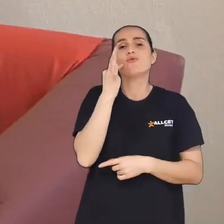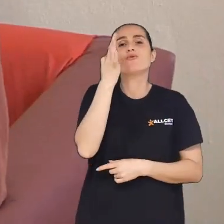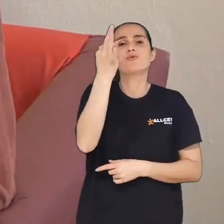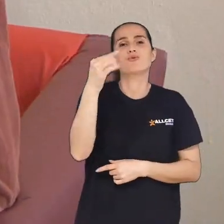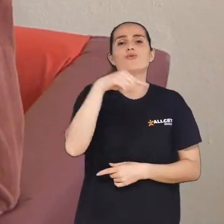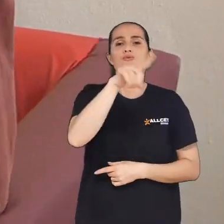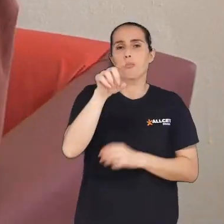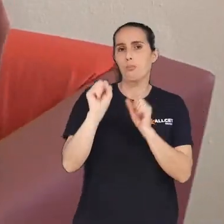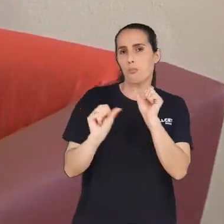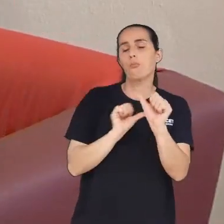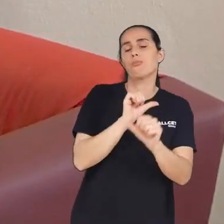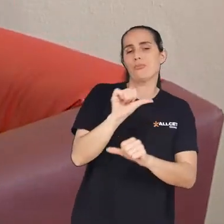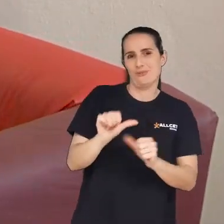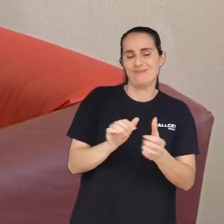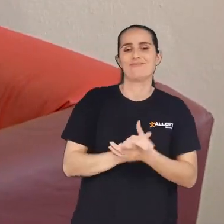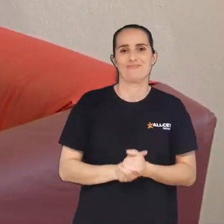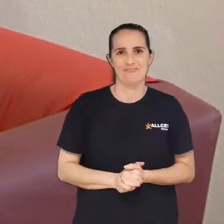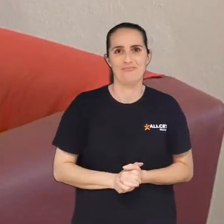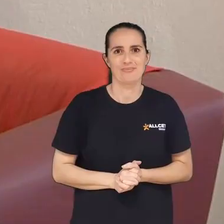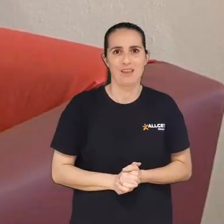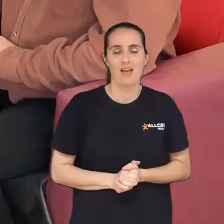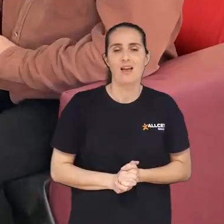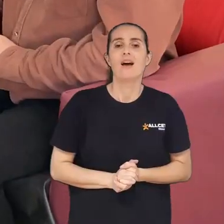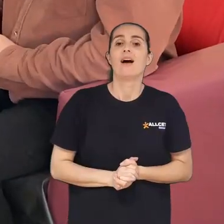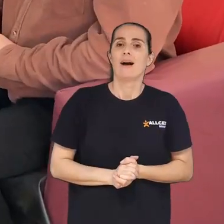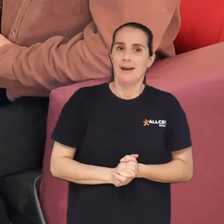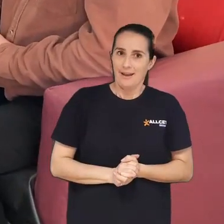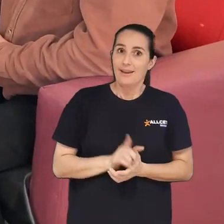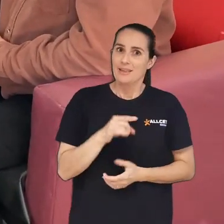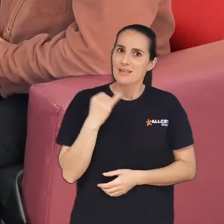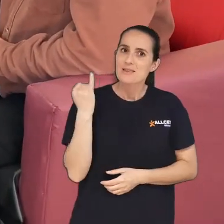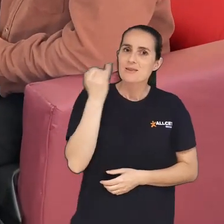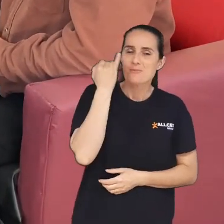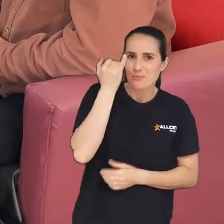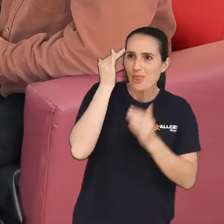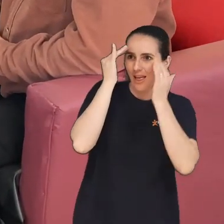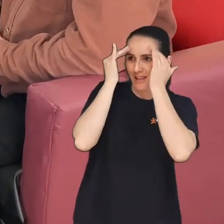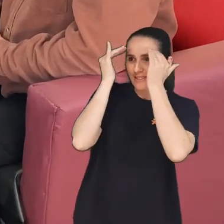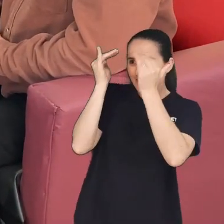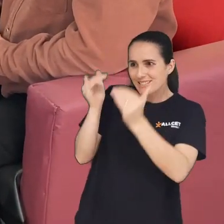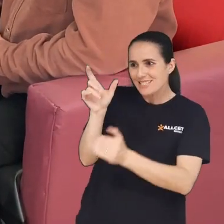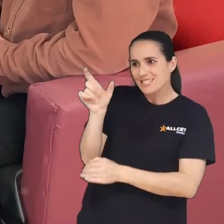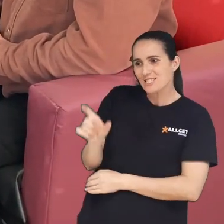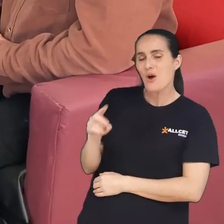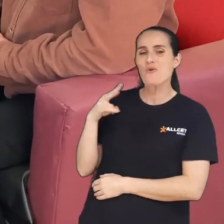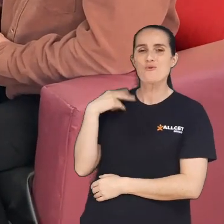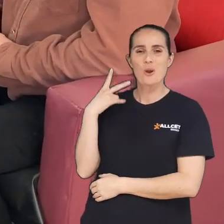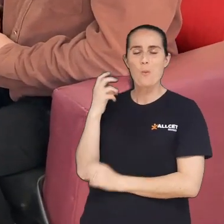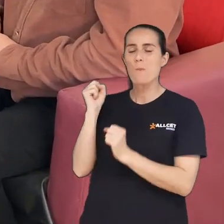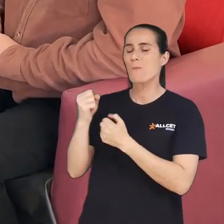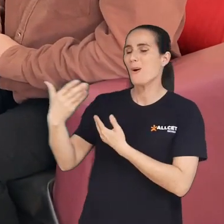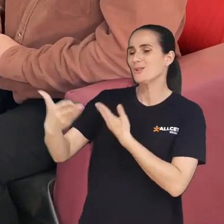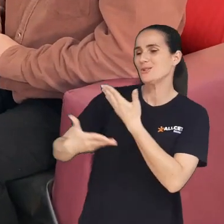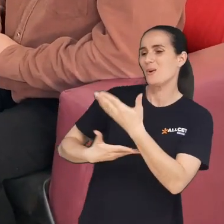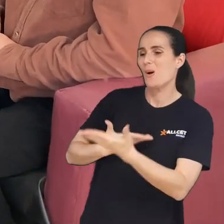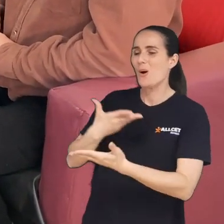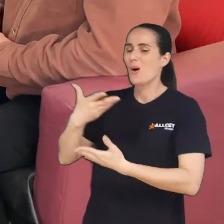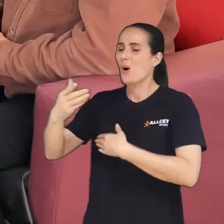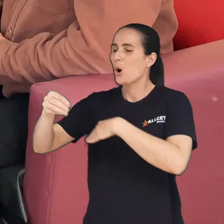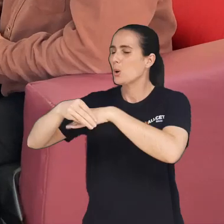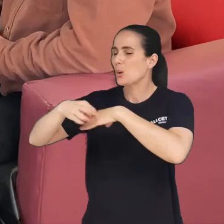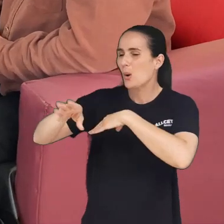presente é um pouco mais difícil, mas o futuro vocês podem mudar. Como é importante ouvir um vereador que